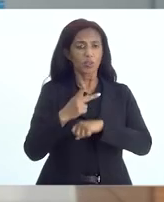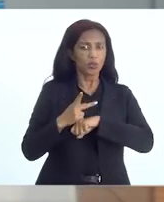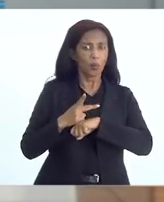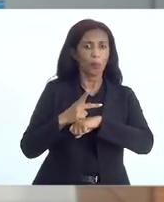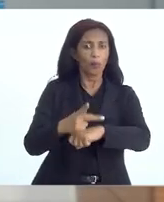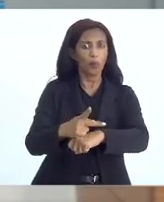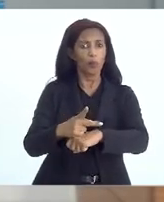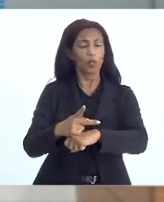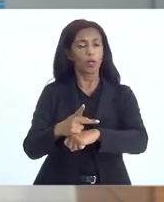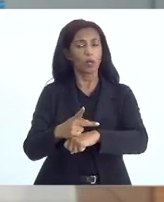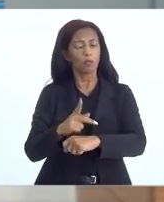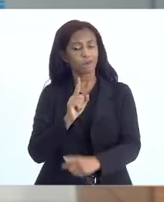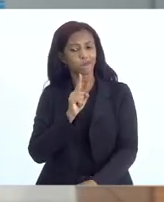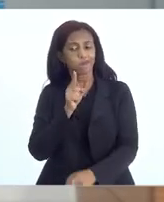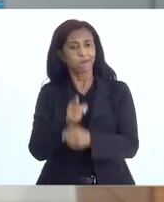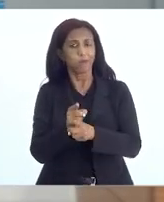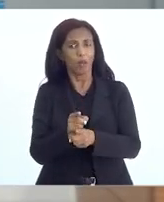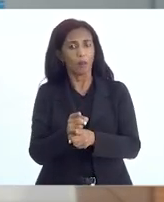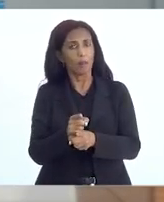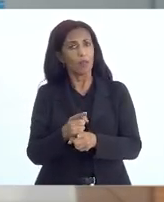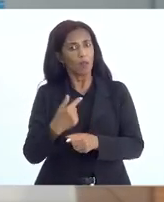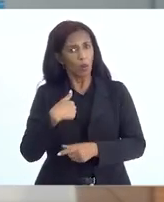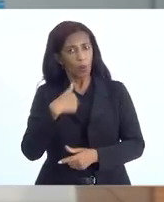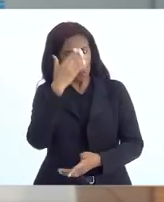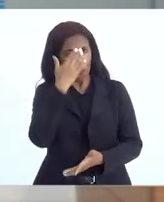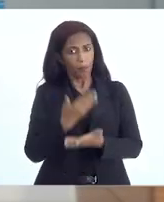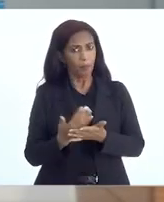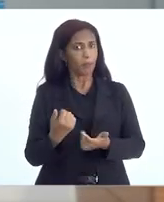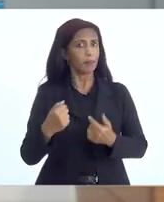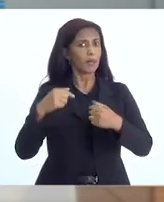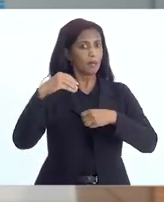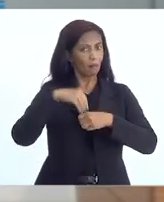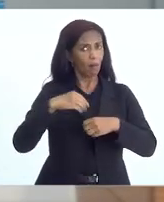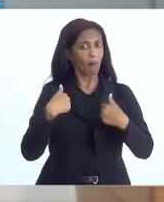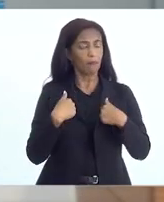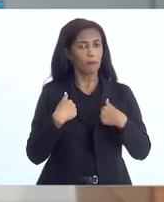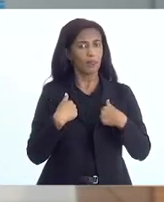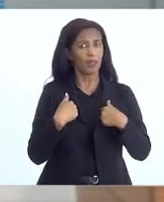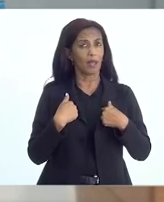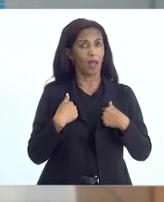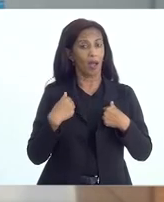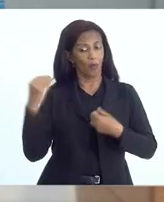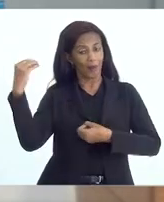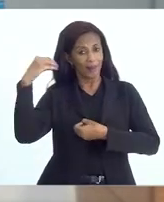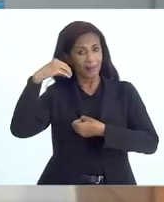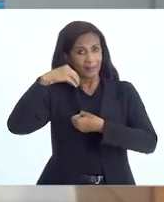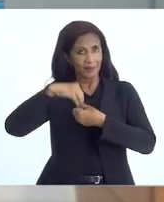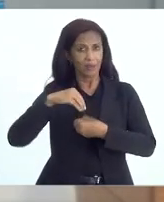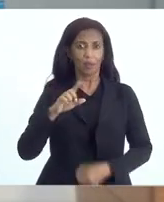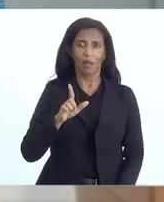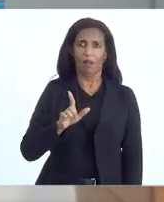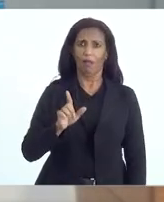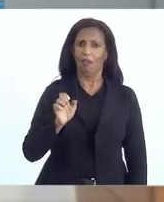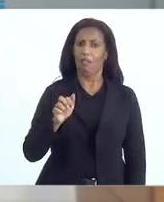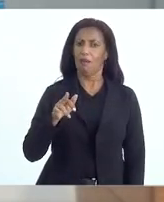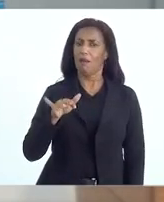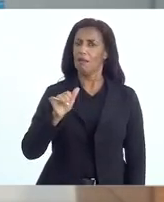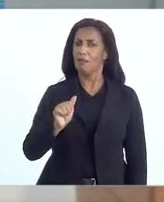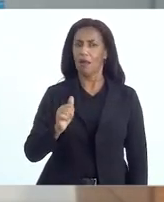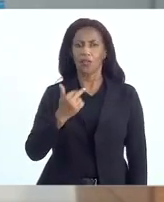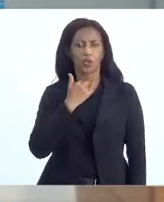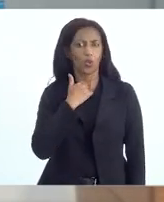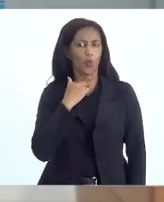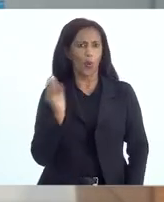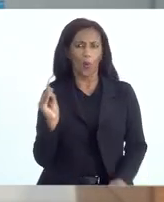busca dessa solução contem comigo agora dentro da legalidade eu não posso